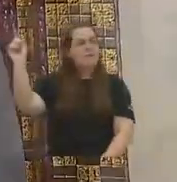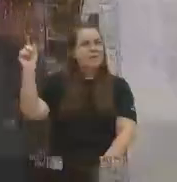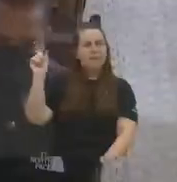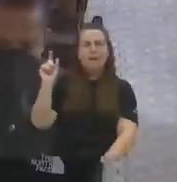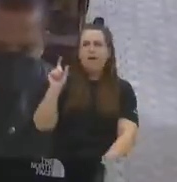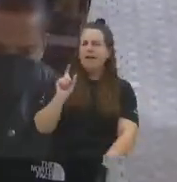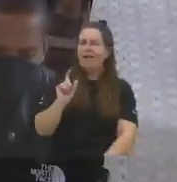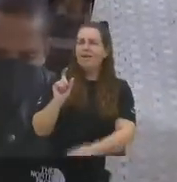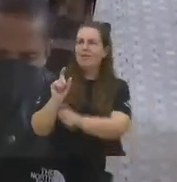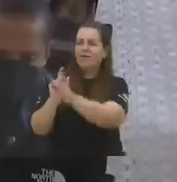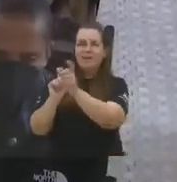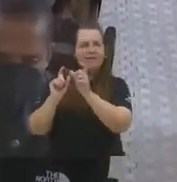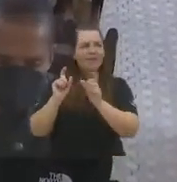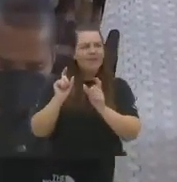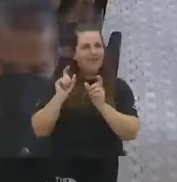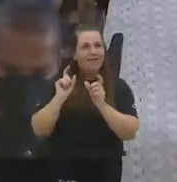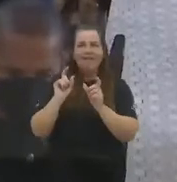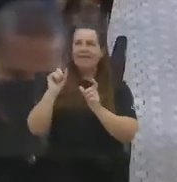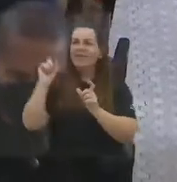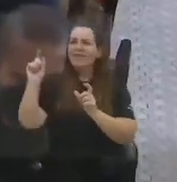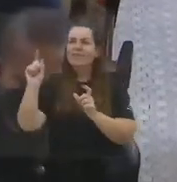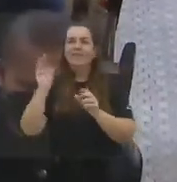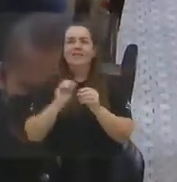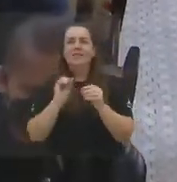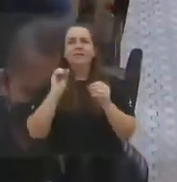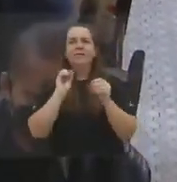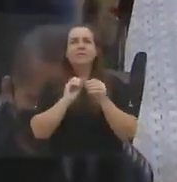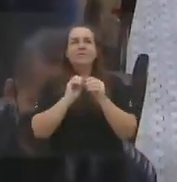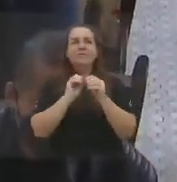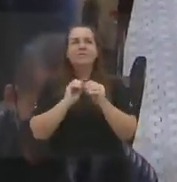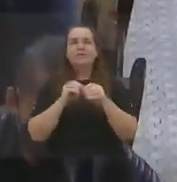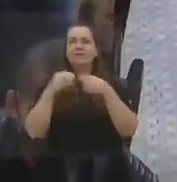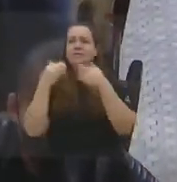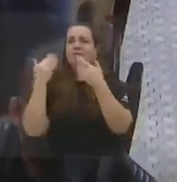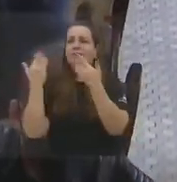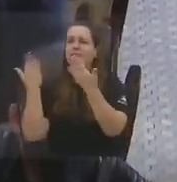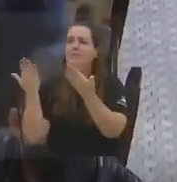pensamentos e palavras, atitudes e